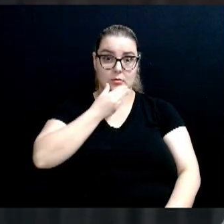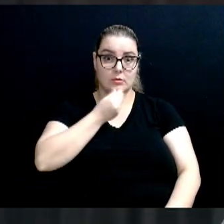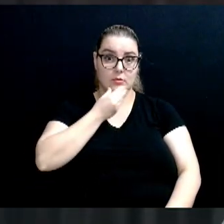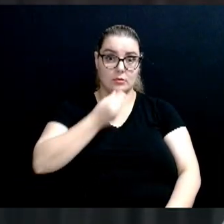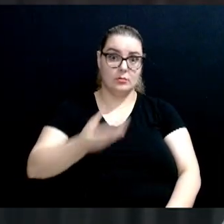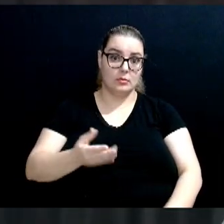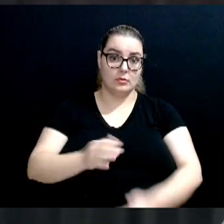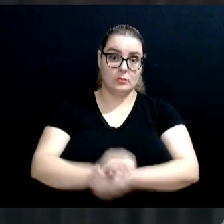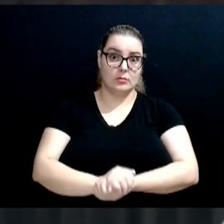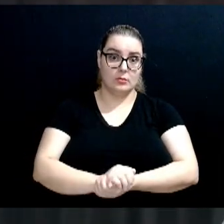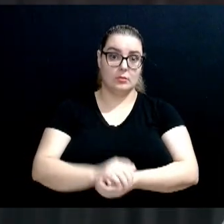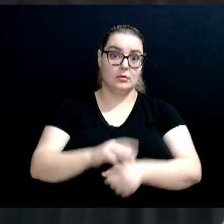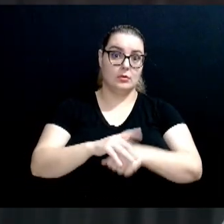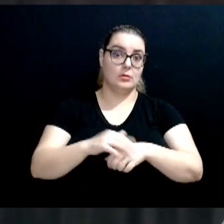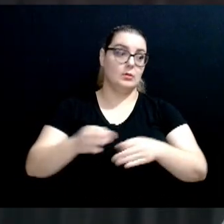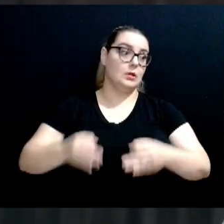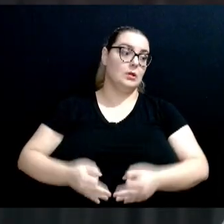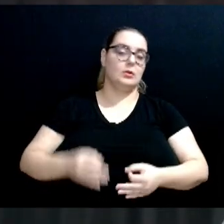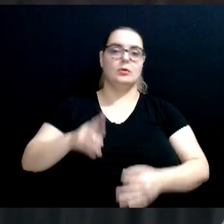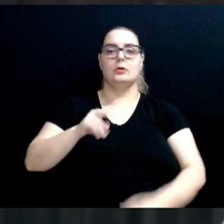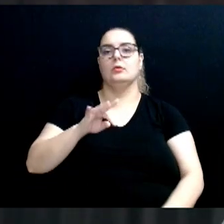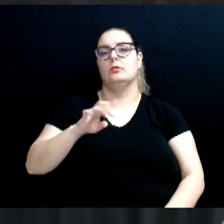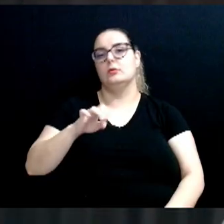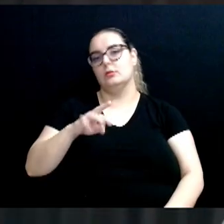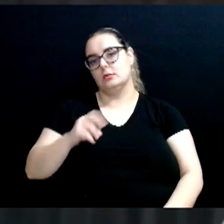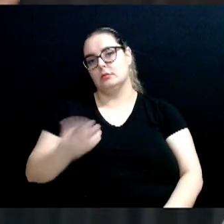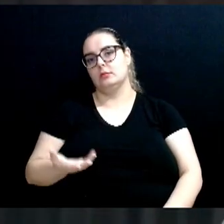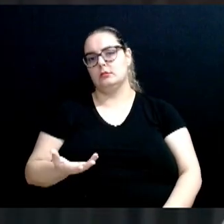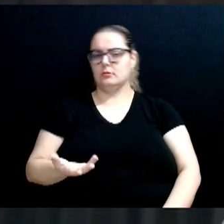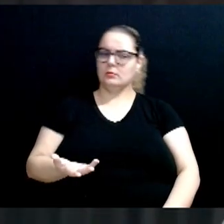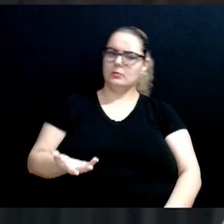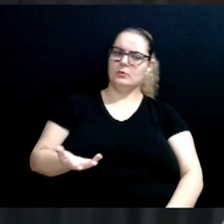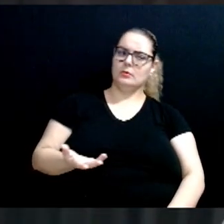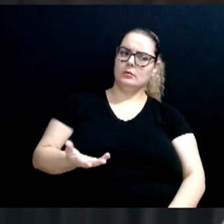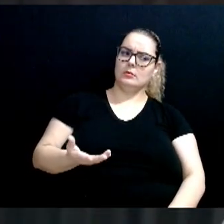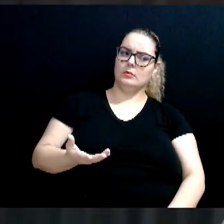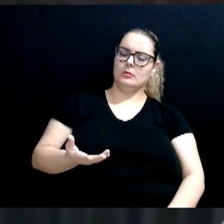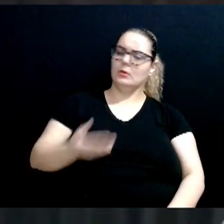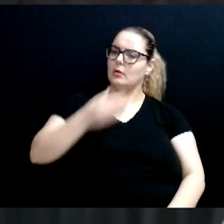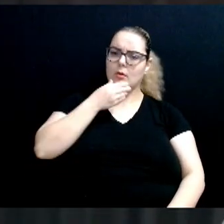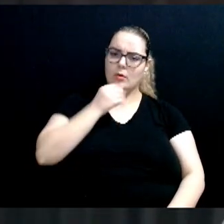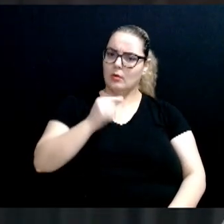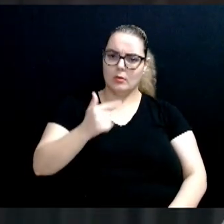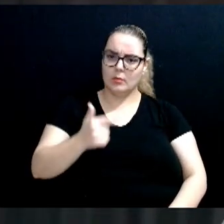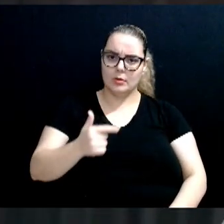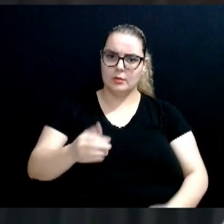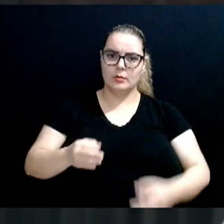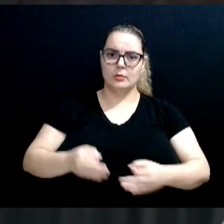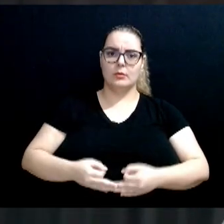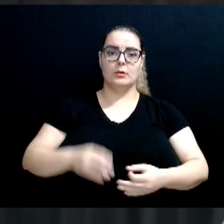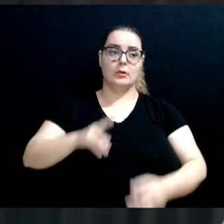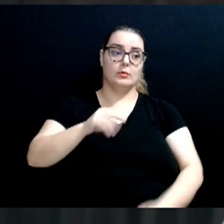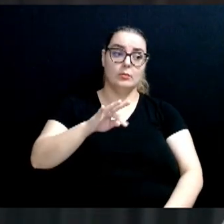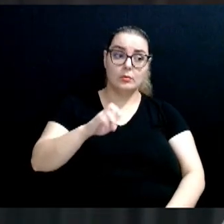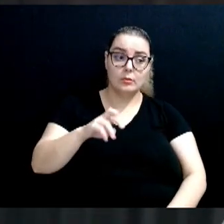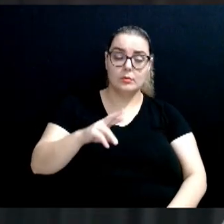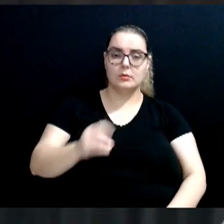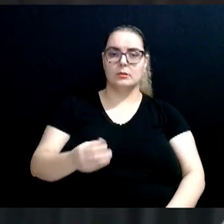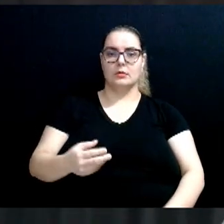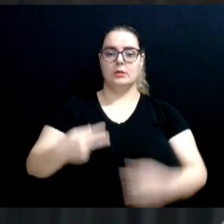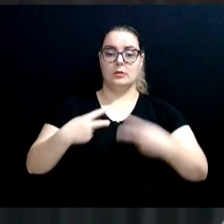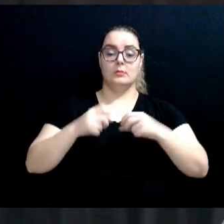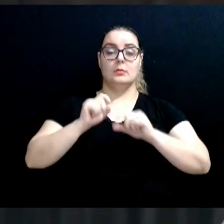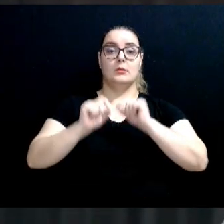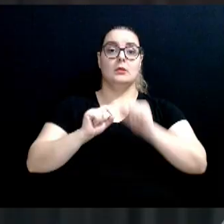útero. Aí alguém falou com ele, não, mas espera aí, homem não tem útero. Ou seja, ele percebeu o quê? Quando ele trazia